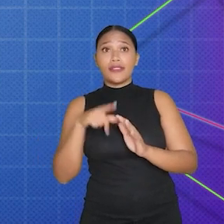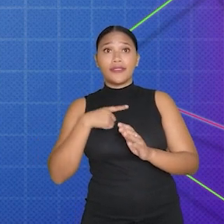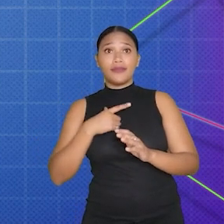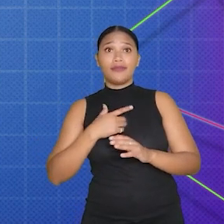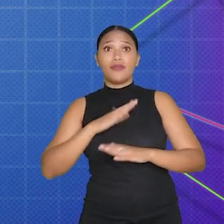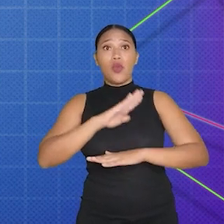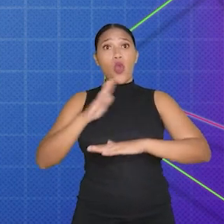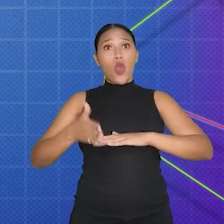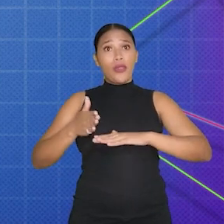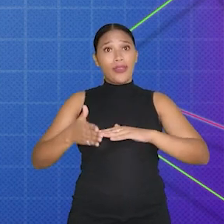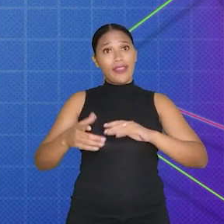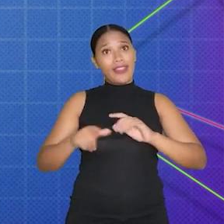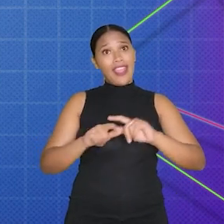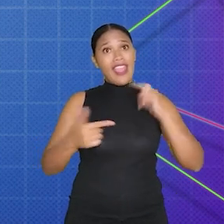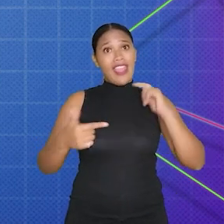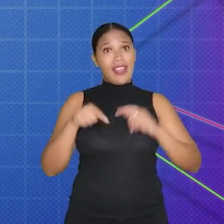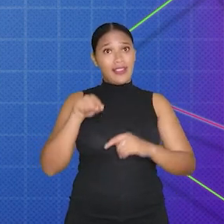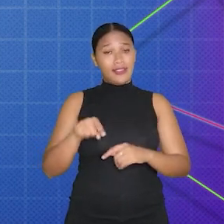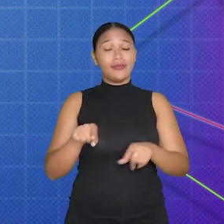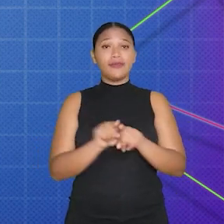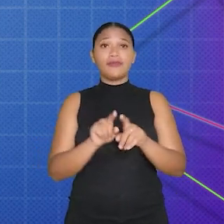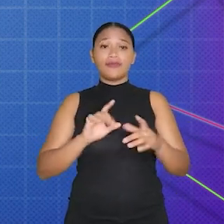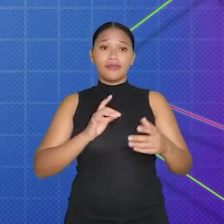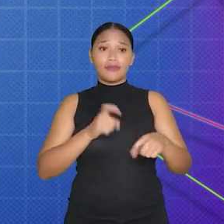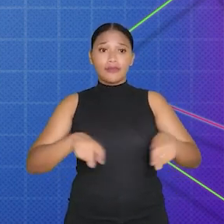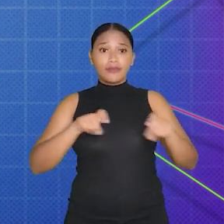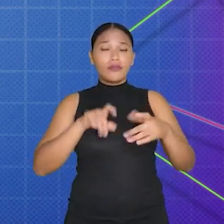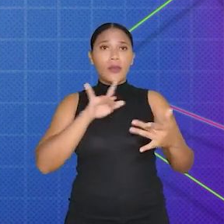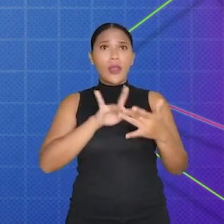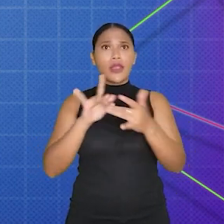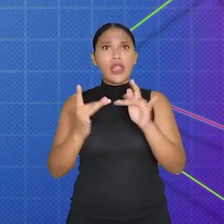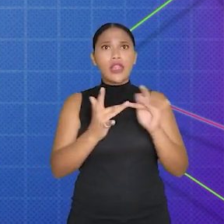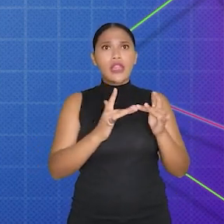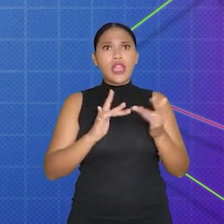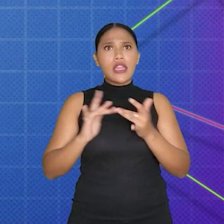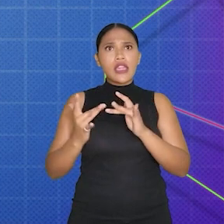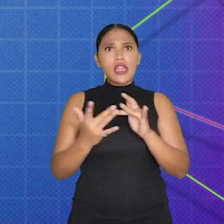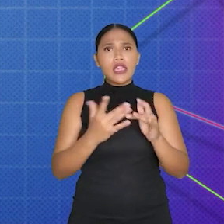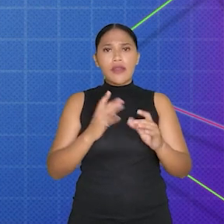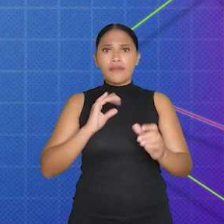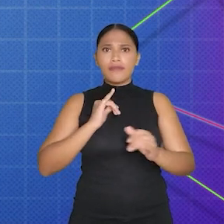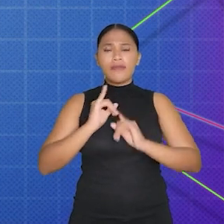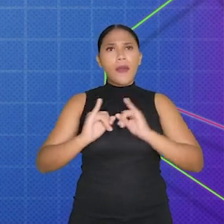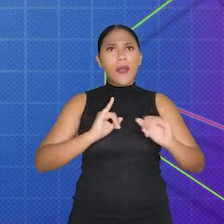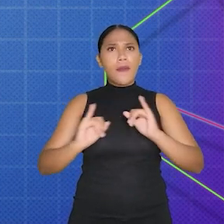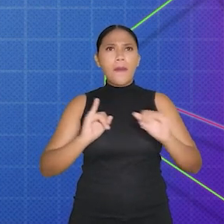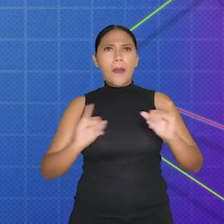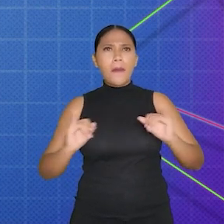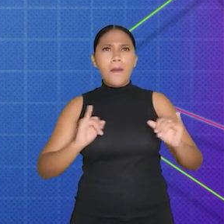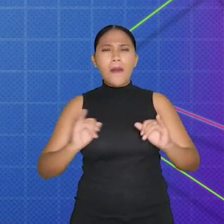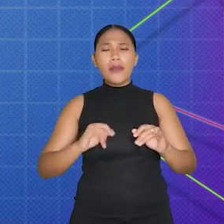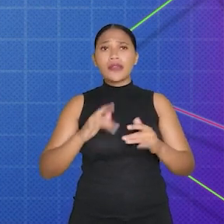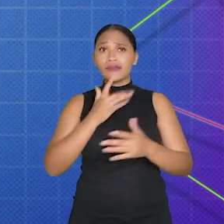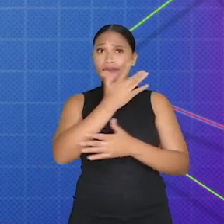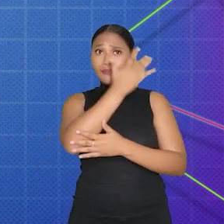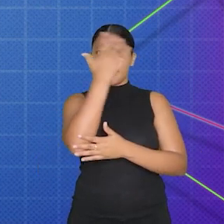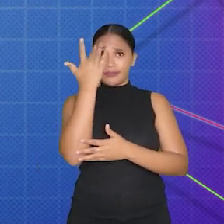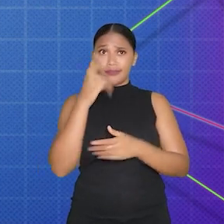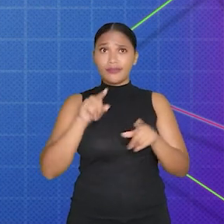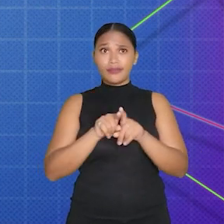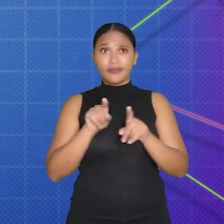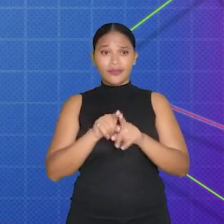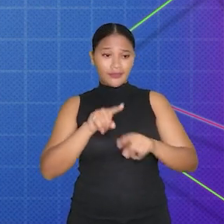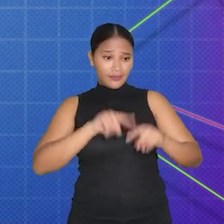da história moderna. Ela é uma rede mundial de computadores interconectados, que permite a comunicação e a troca de informações